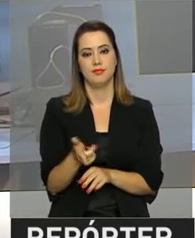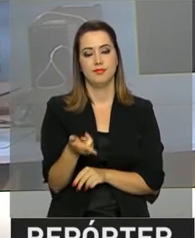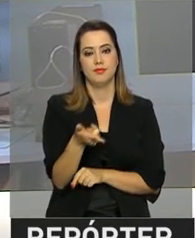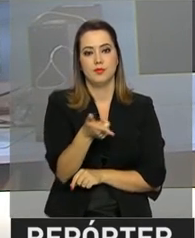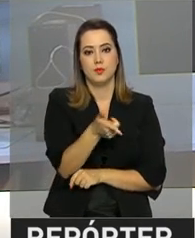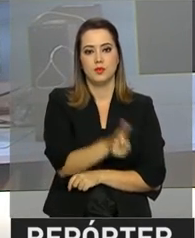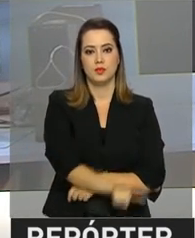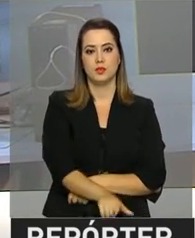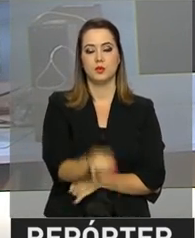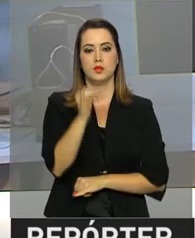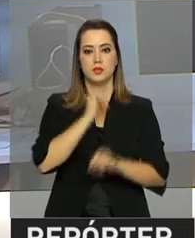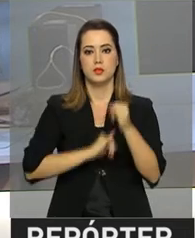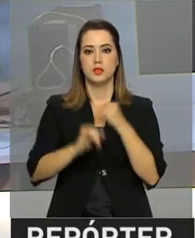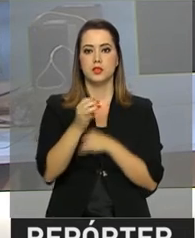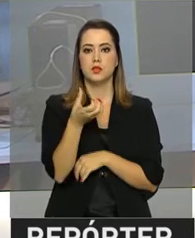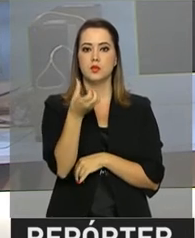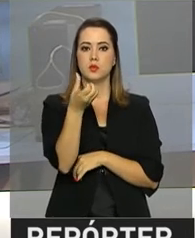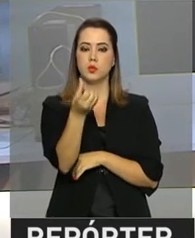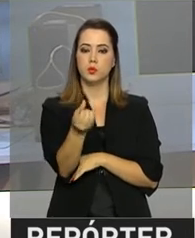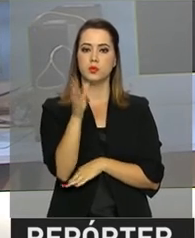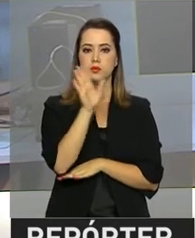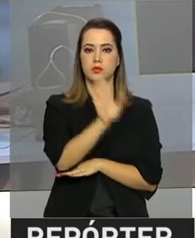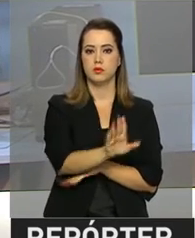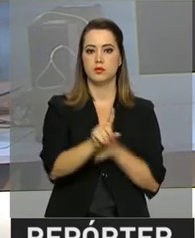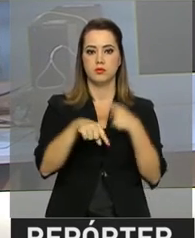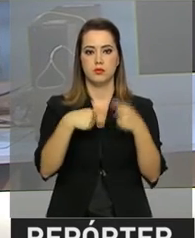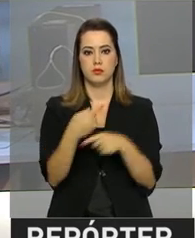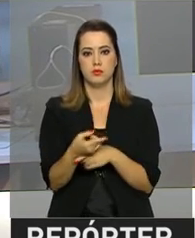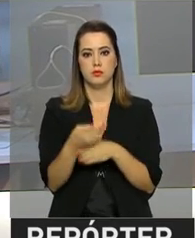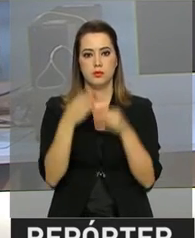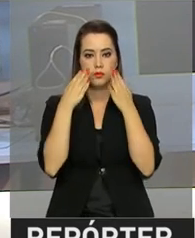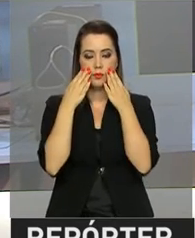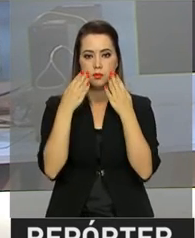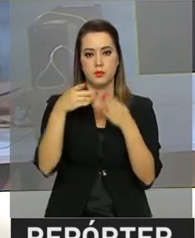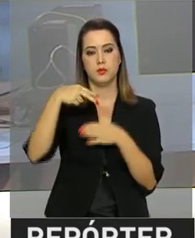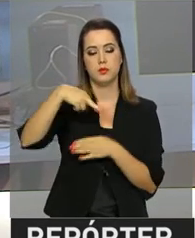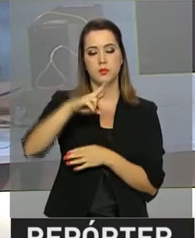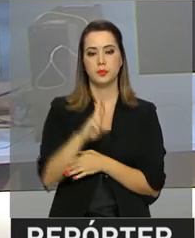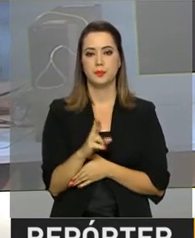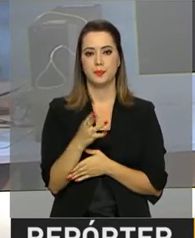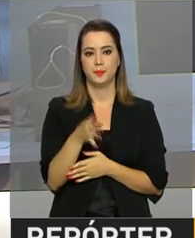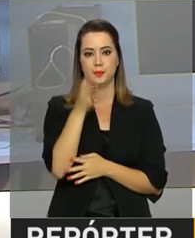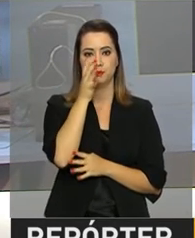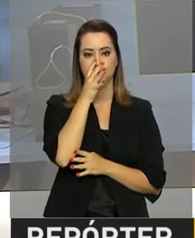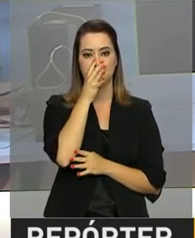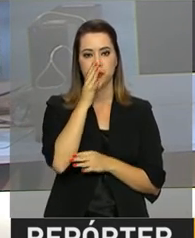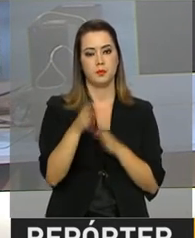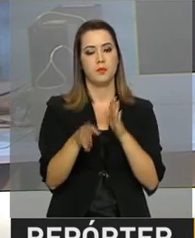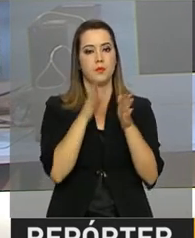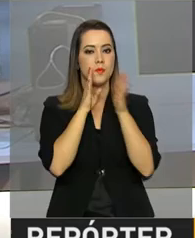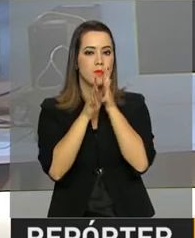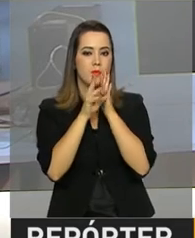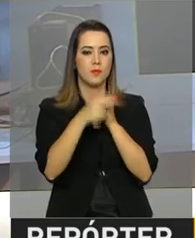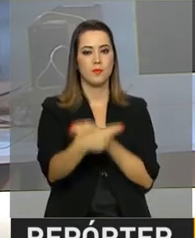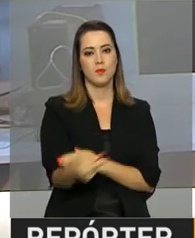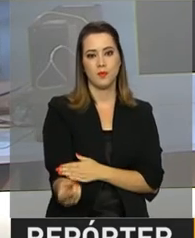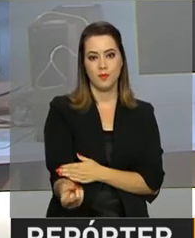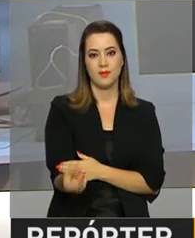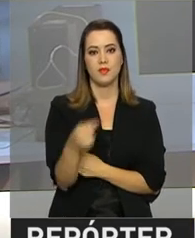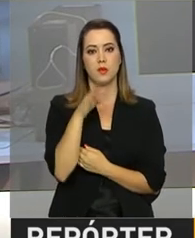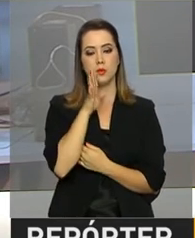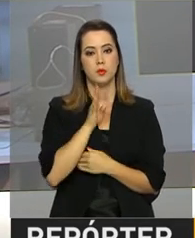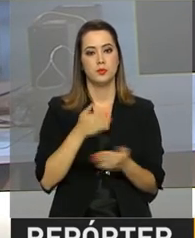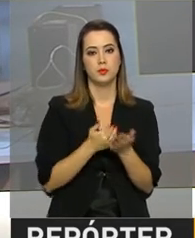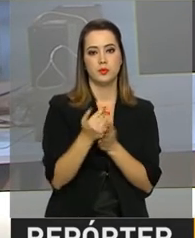Podemos voltar a qualquer momento com outras informações ou às 18h na próxima edição do Repórter NBR. Acompanhe também as novidades em nossas redes